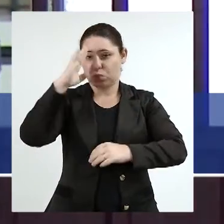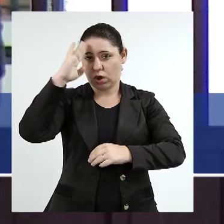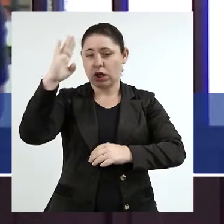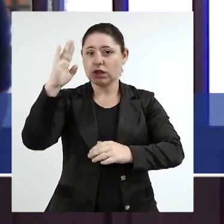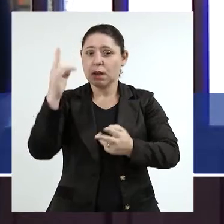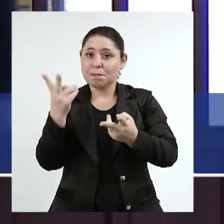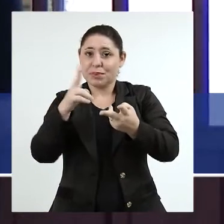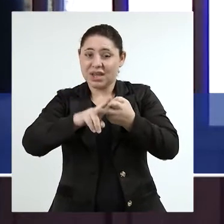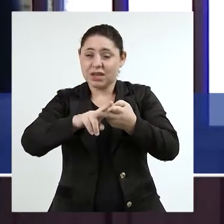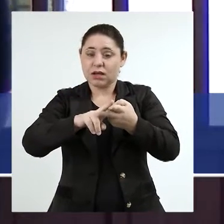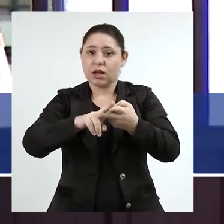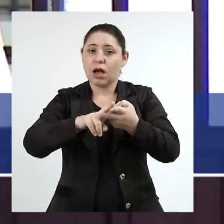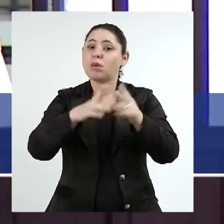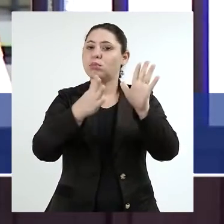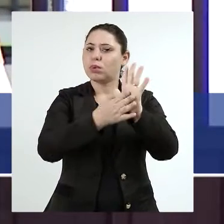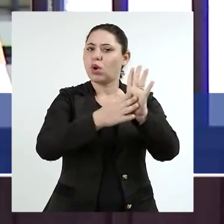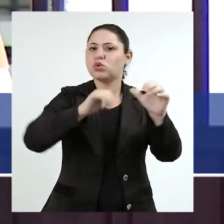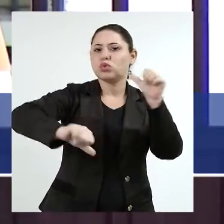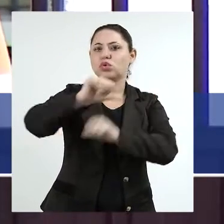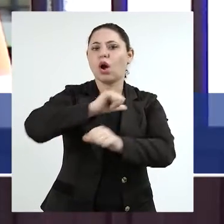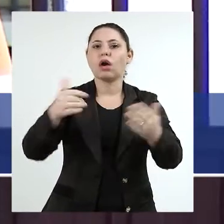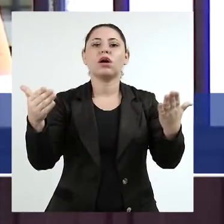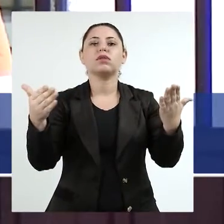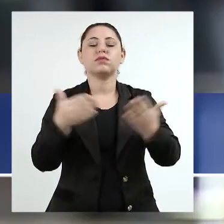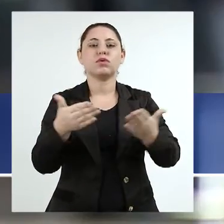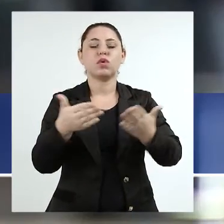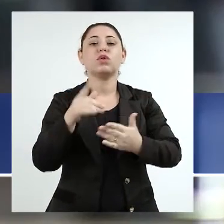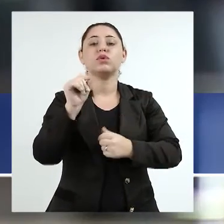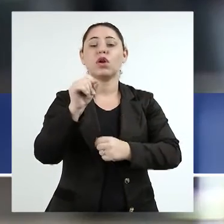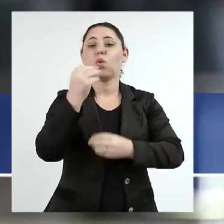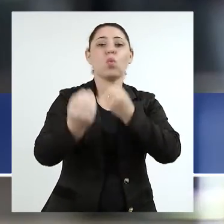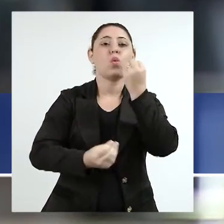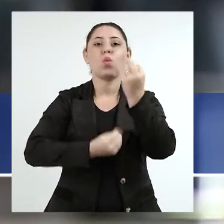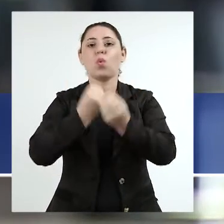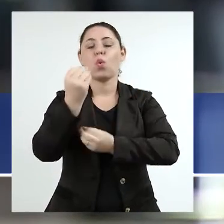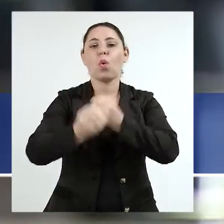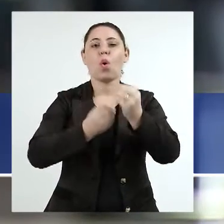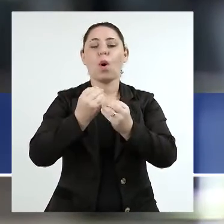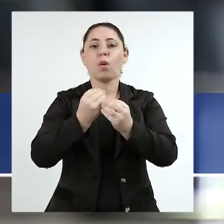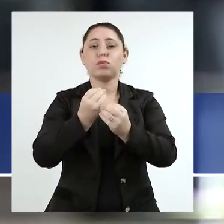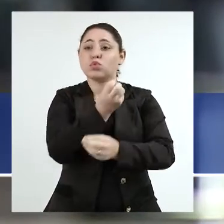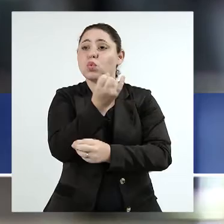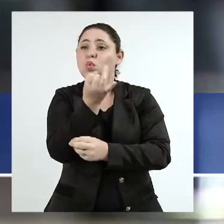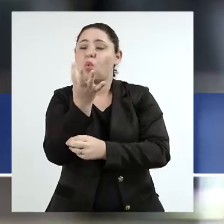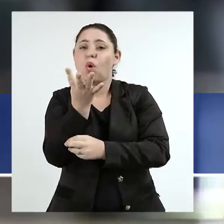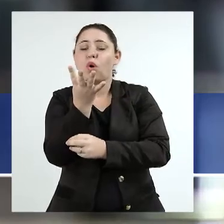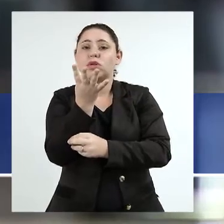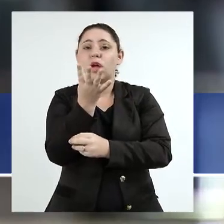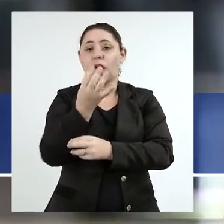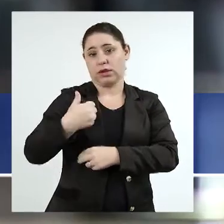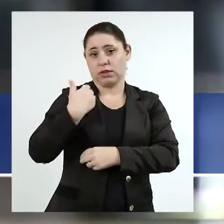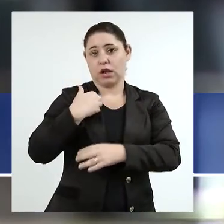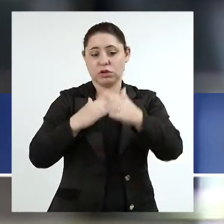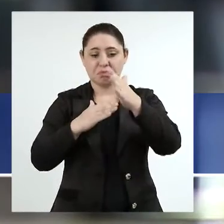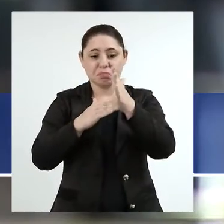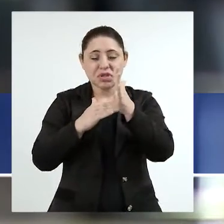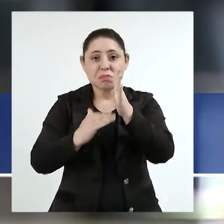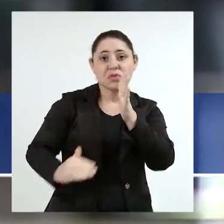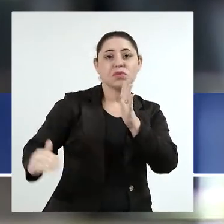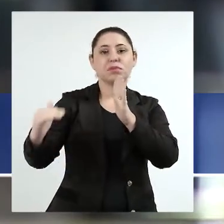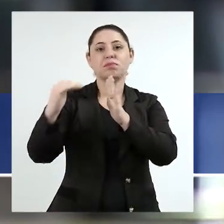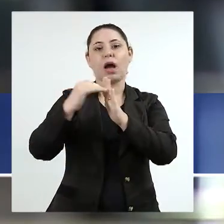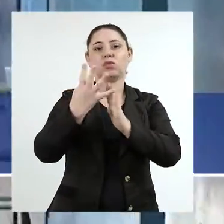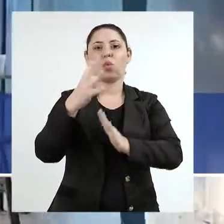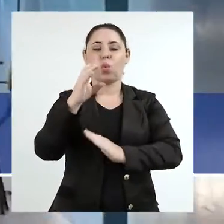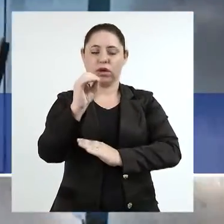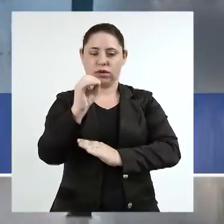acordo com a proposta, ficam alterados, a partir de agora, a forma com que se conta a idade mínima, de 21 anos, e a máxima, de